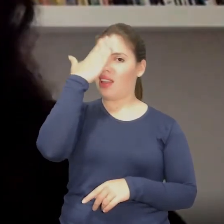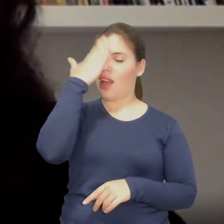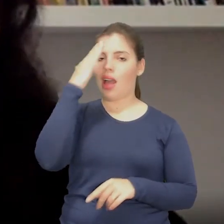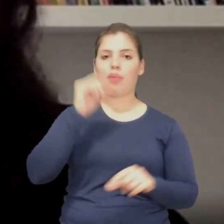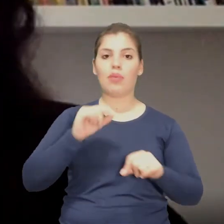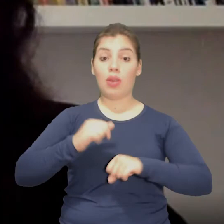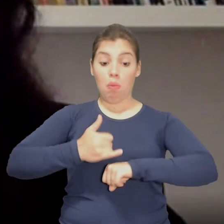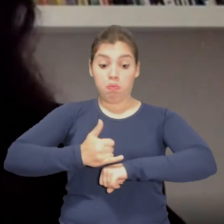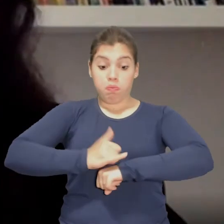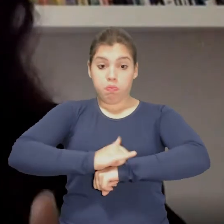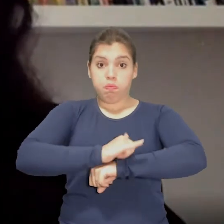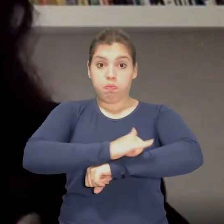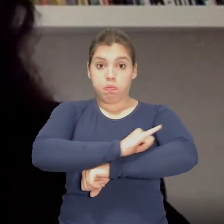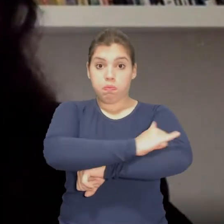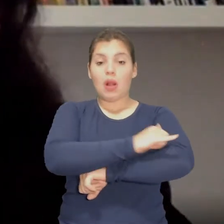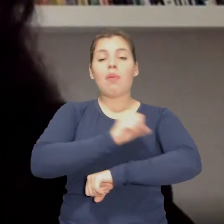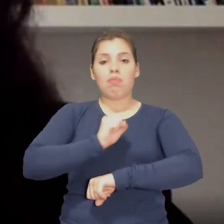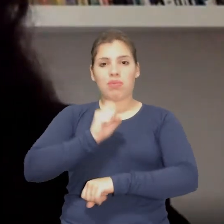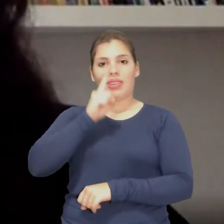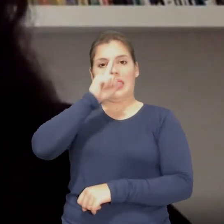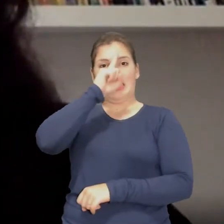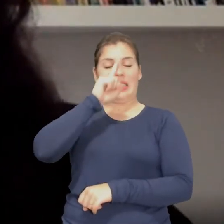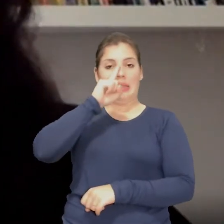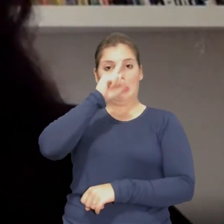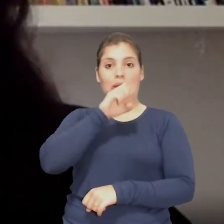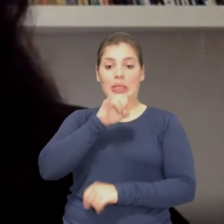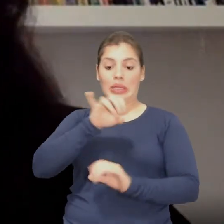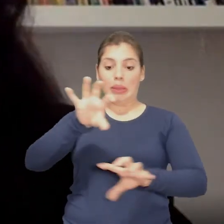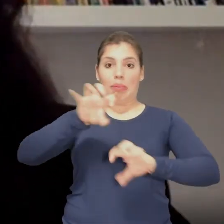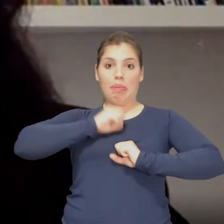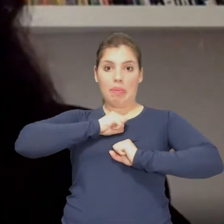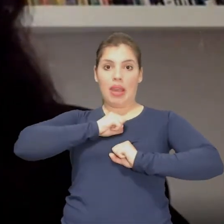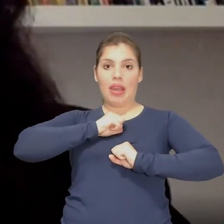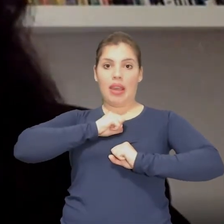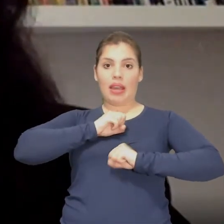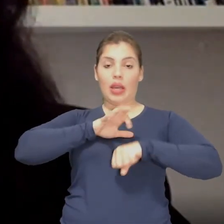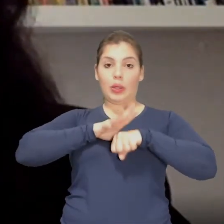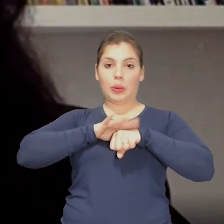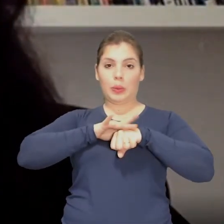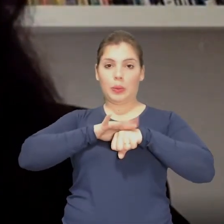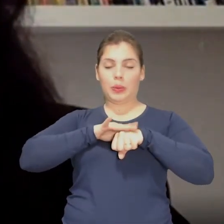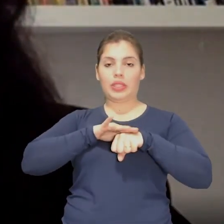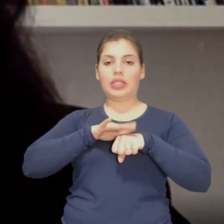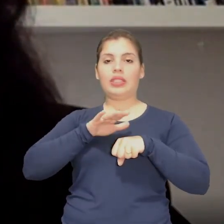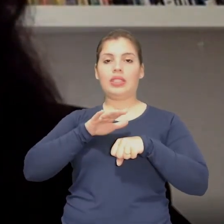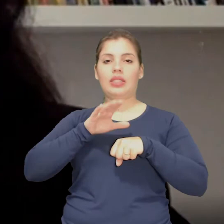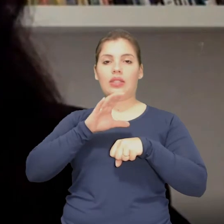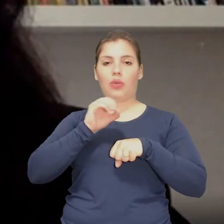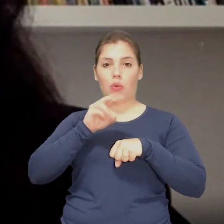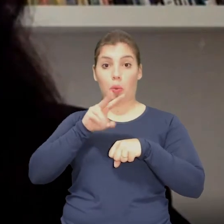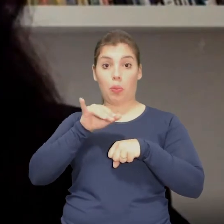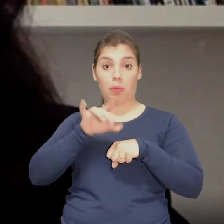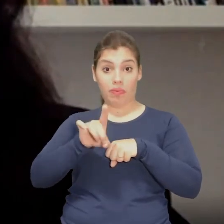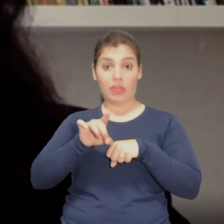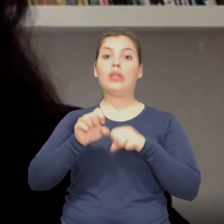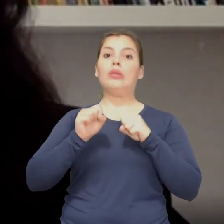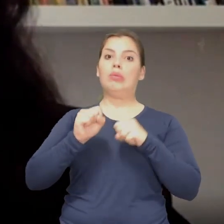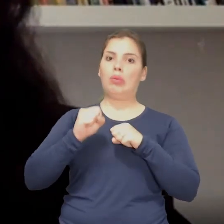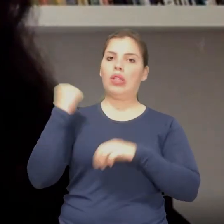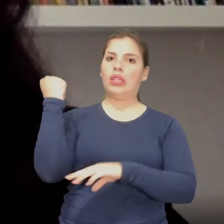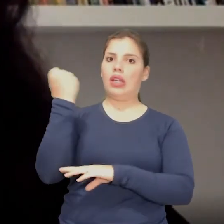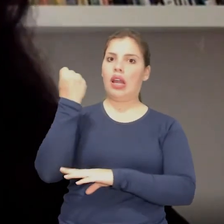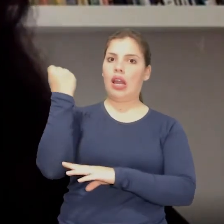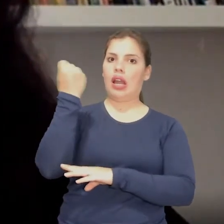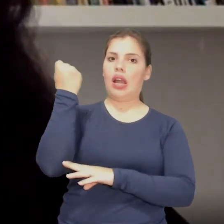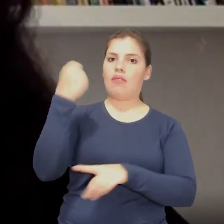gente sabe que a obesidade é dos principais fatores de risco, né, para quadros graves